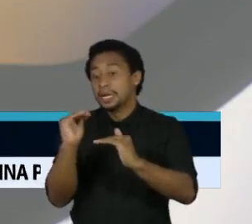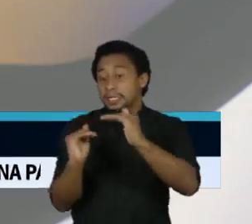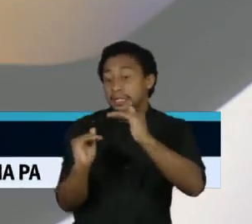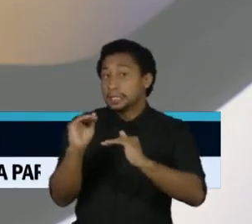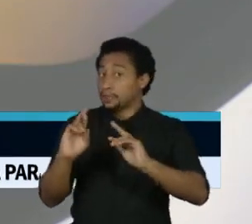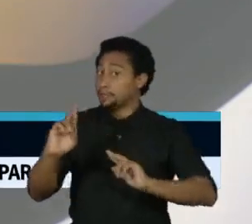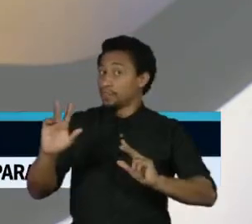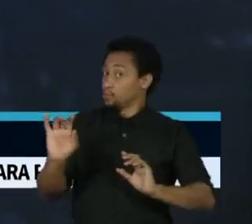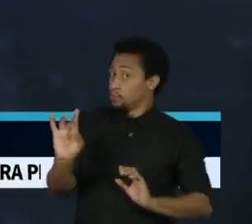disputa no voto